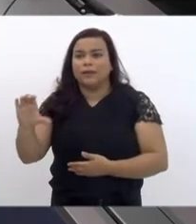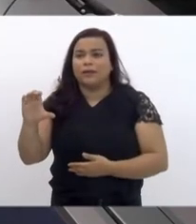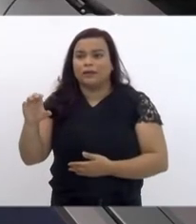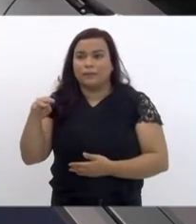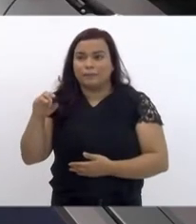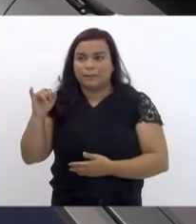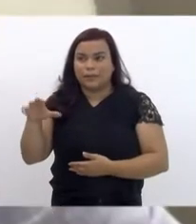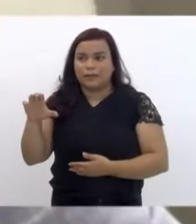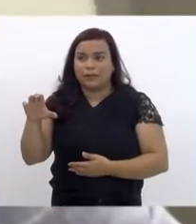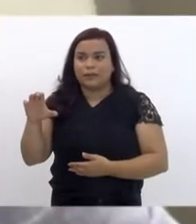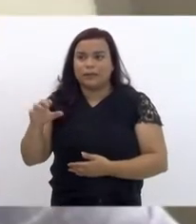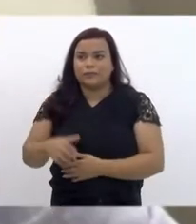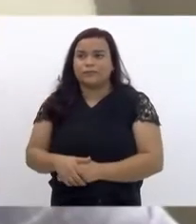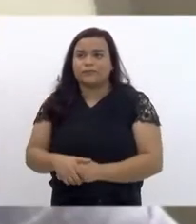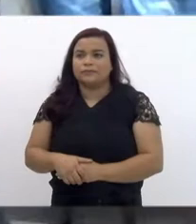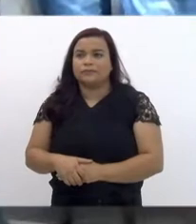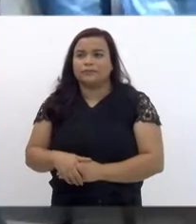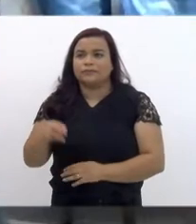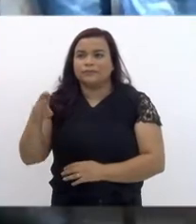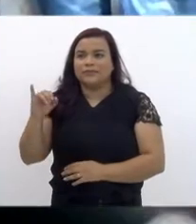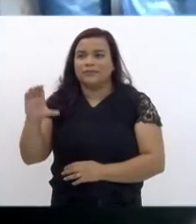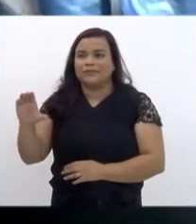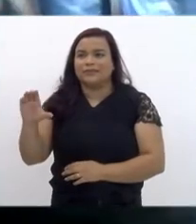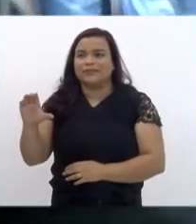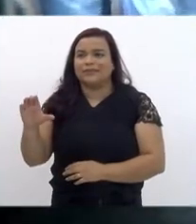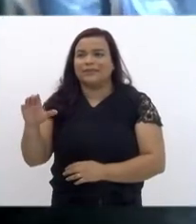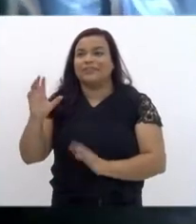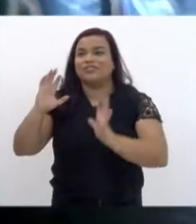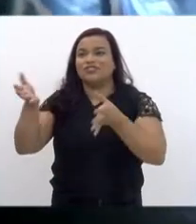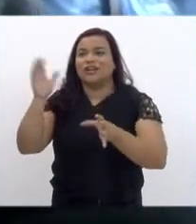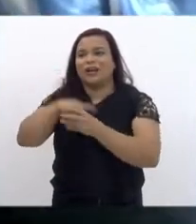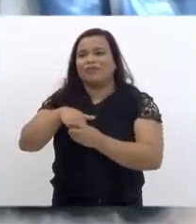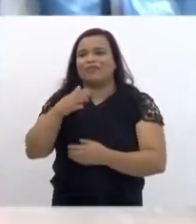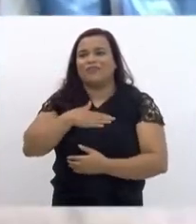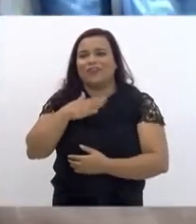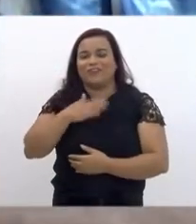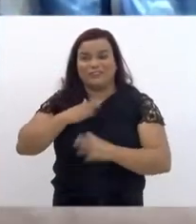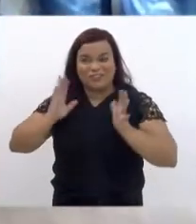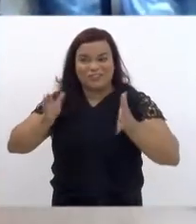para entender aqui, tá? Para falar aqui. Ele está querendo me cooptar.